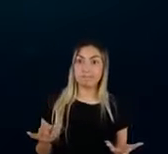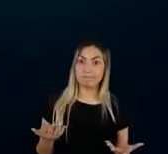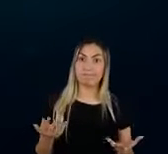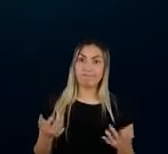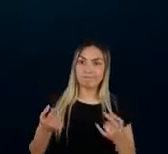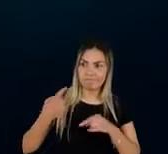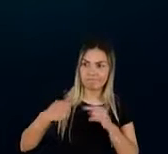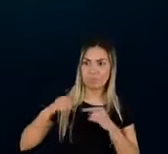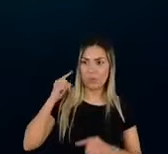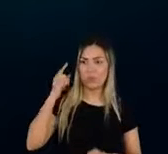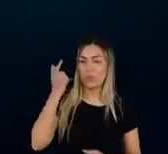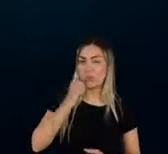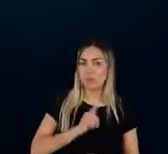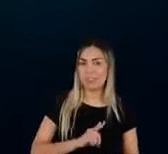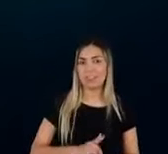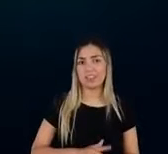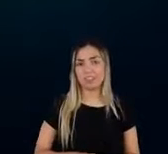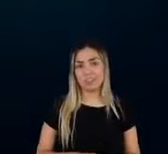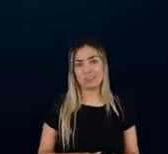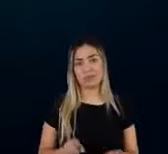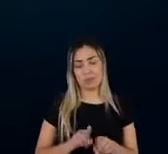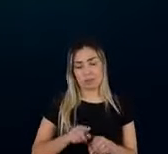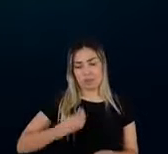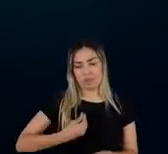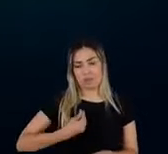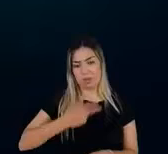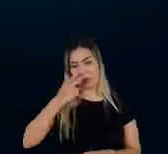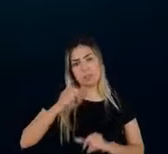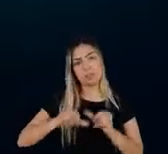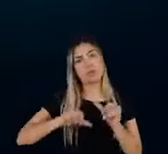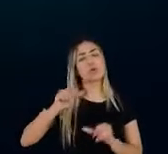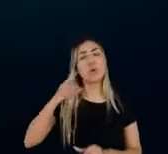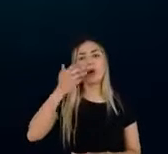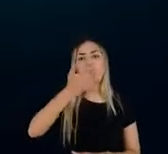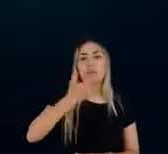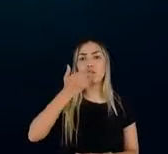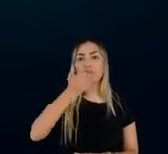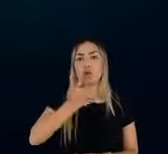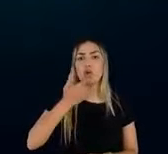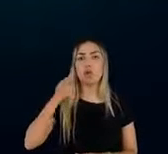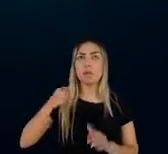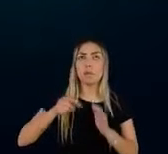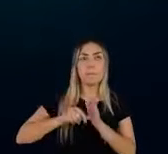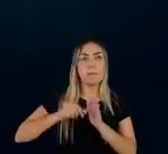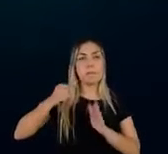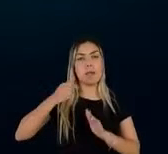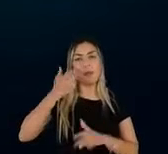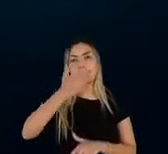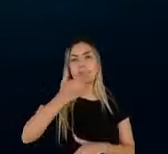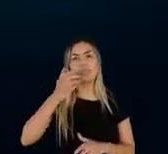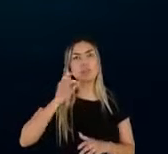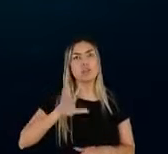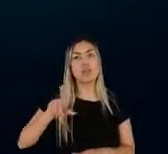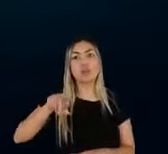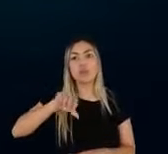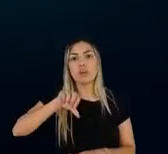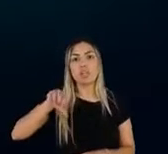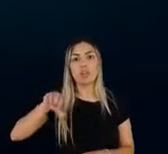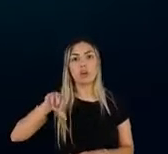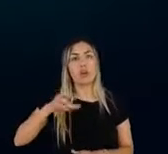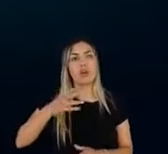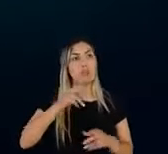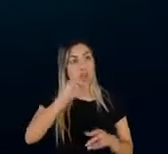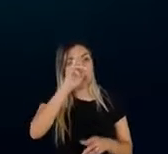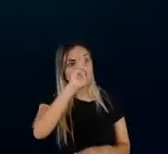E como mudou completamente as nossas vidas né o iPhone foi o primeiro smartphone Só existe 99 por causa do iPhone Só